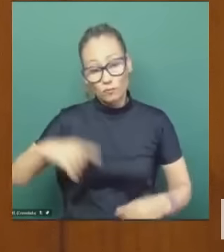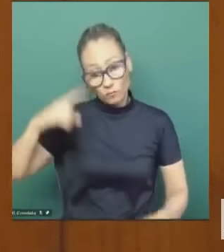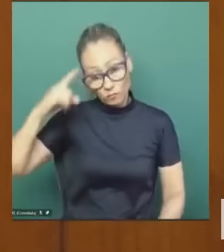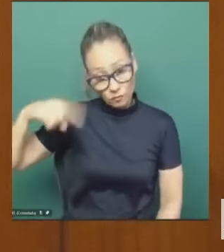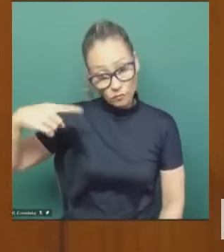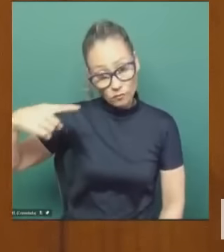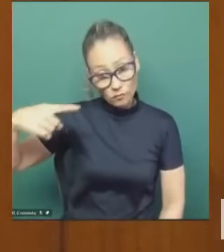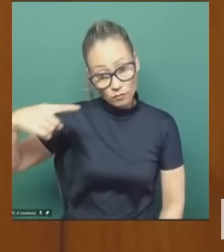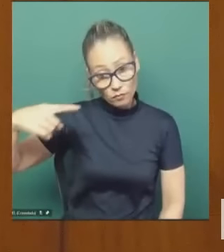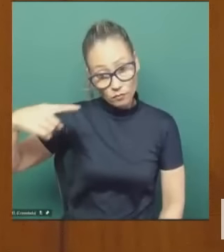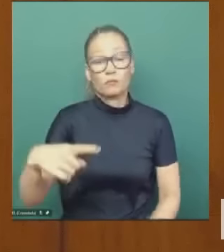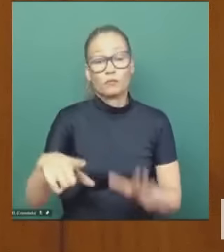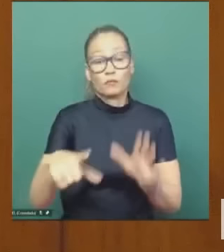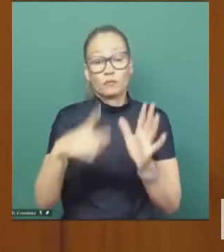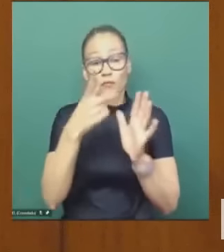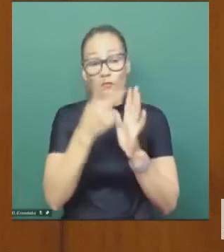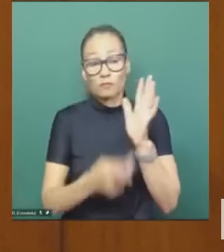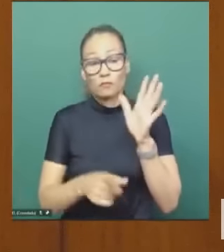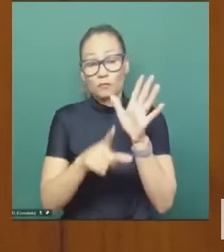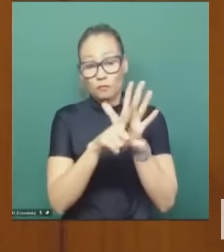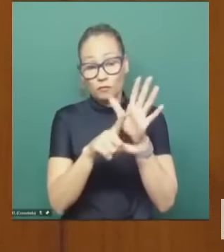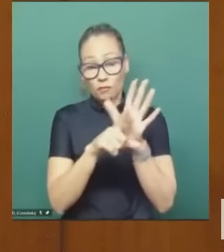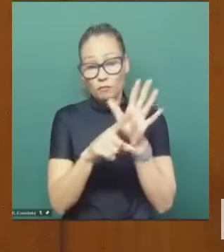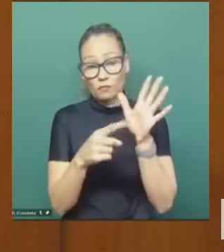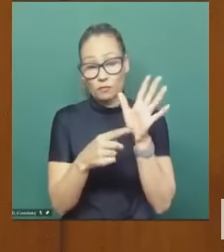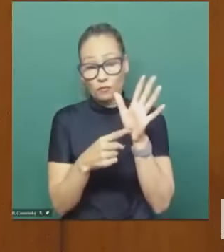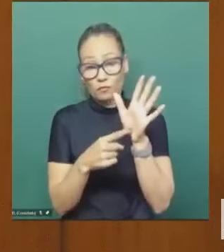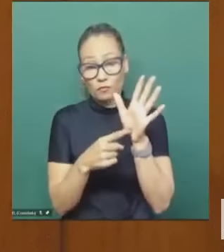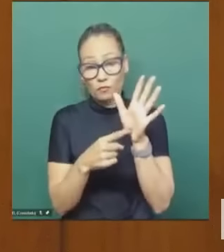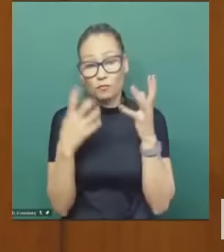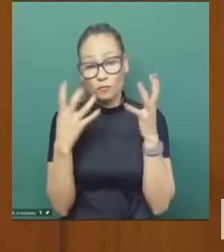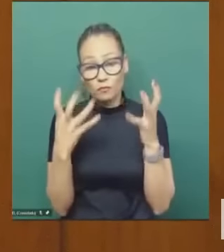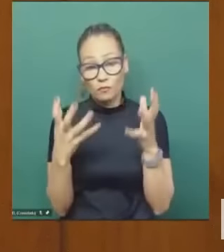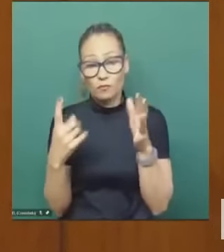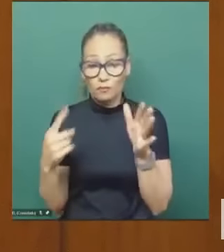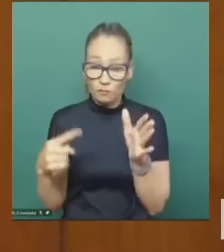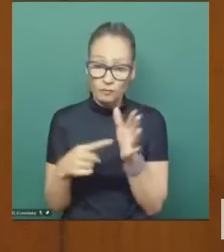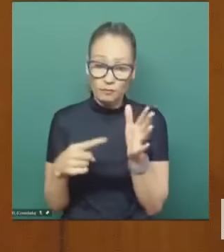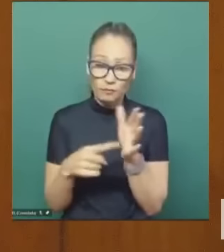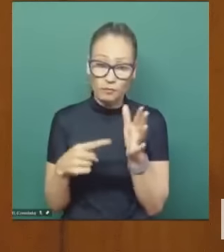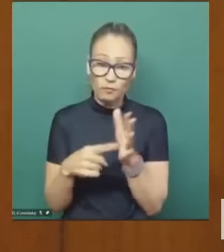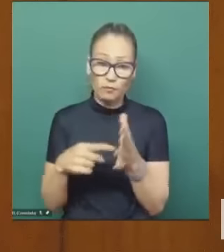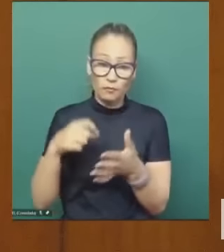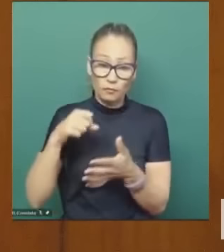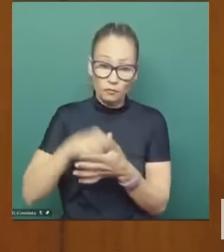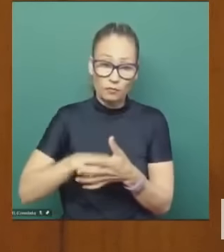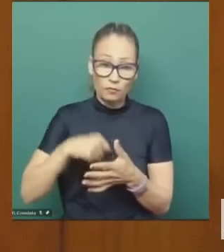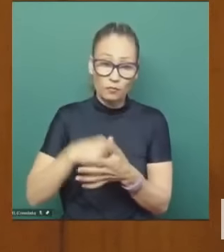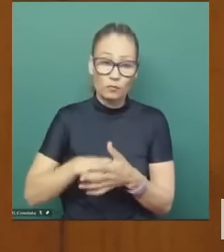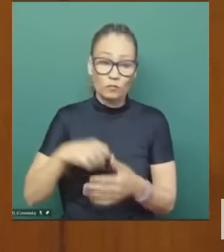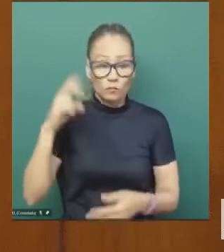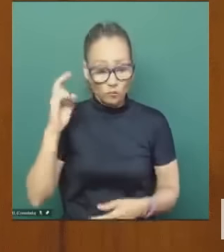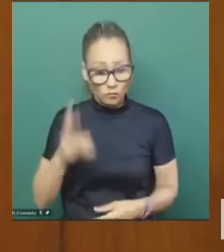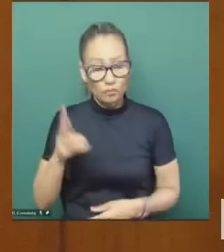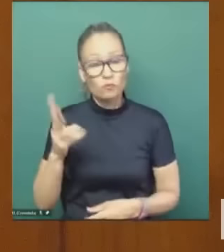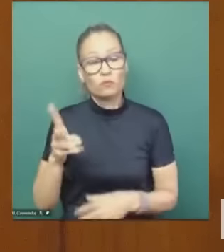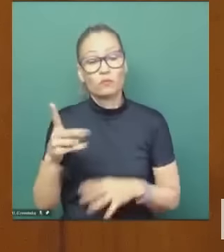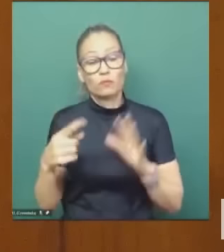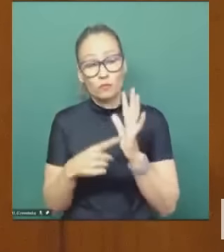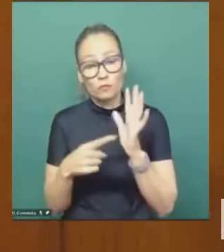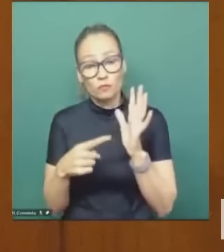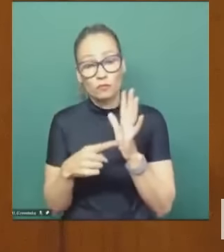lei que está sendo passada dessa forma. Então, quero aqui denunciar. E a gente vai seguir na luta, a gente vai seguir denunciando, porque a gente sabe quem vai